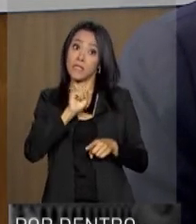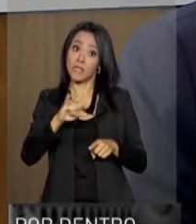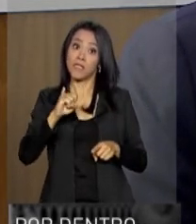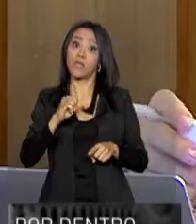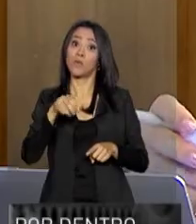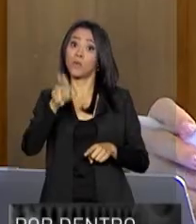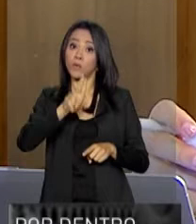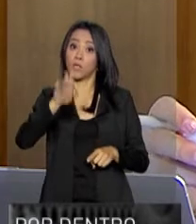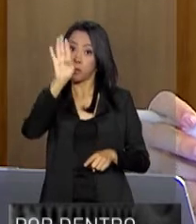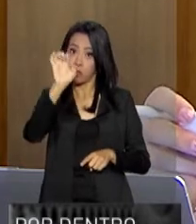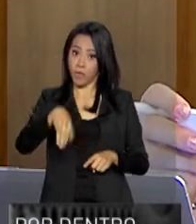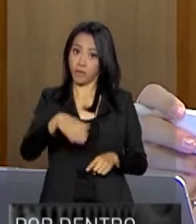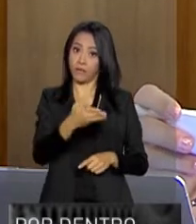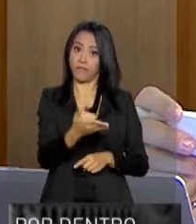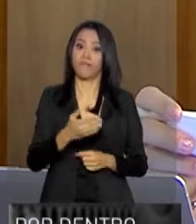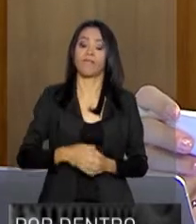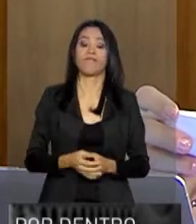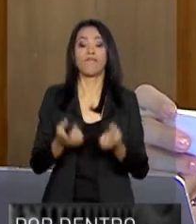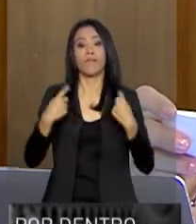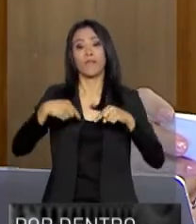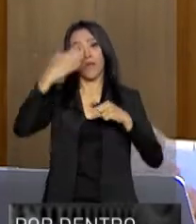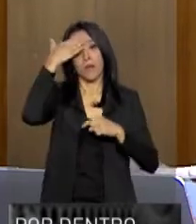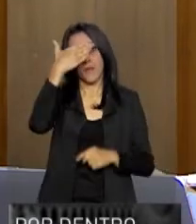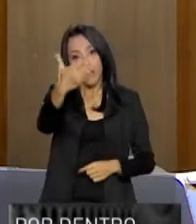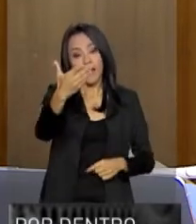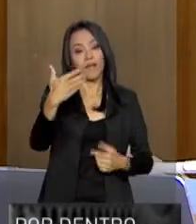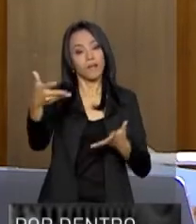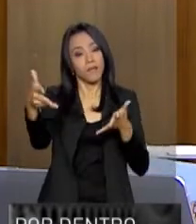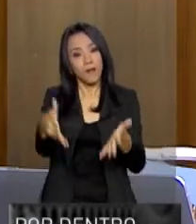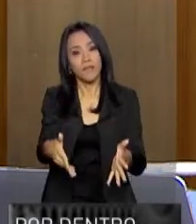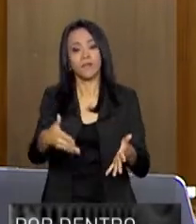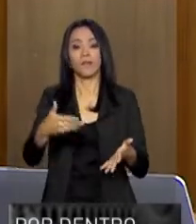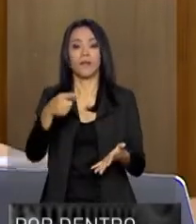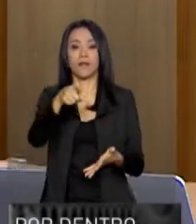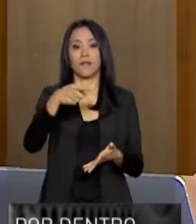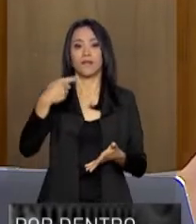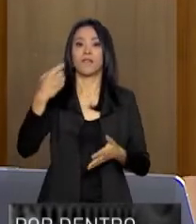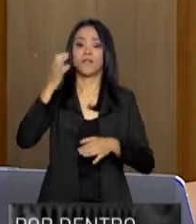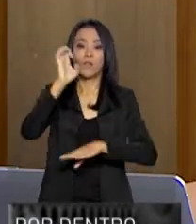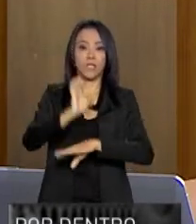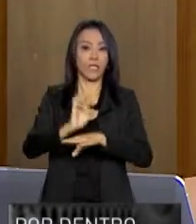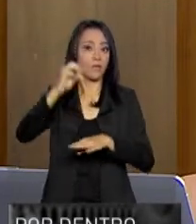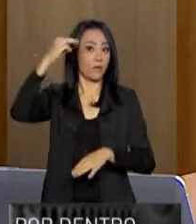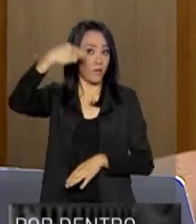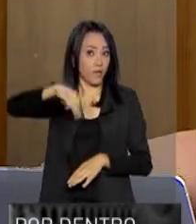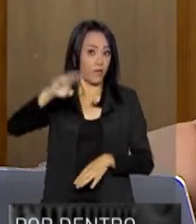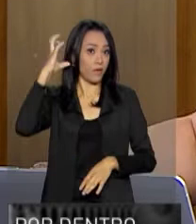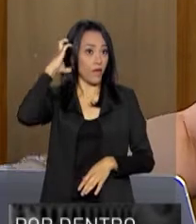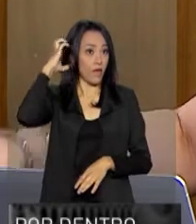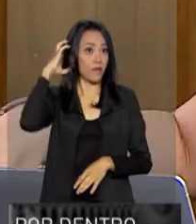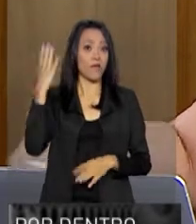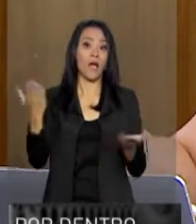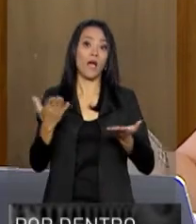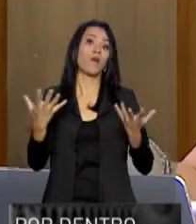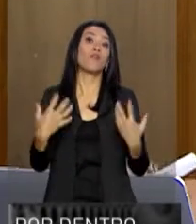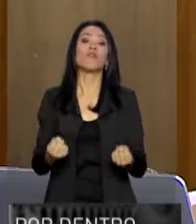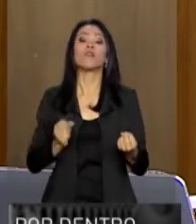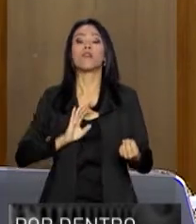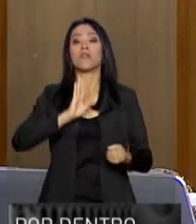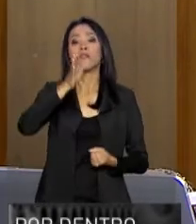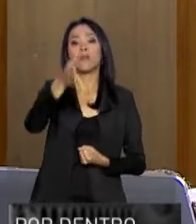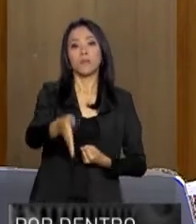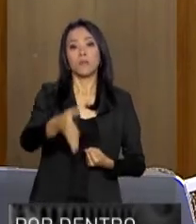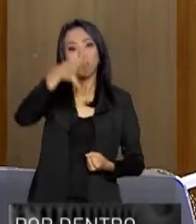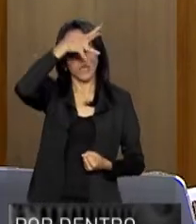agradeço a participação da andreza cerveira da rádio difusora de são luís no maranhão no início a gente segue agora até manaus no amazonas vamos